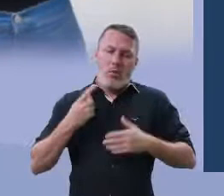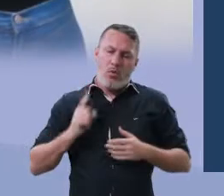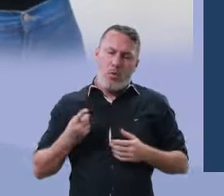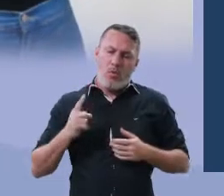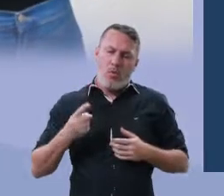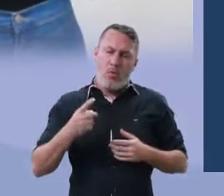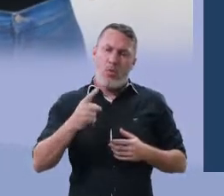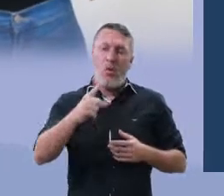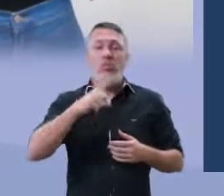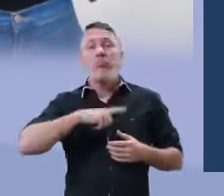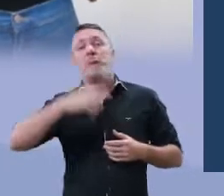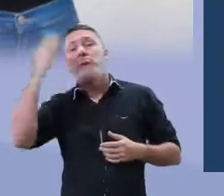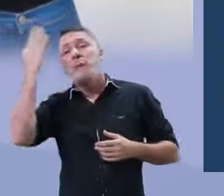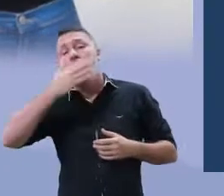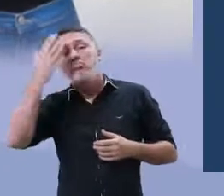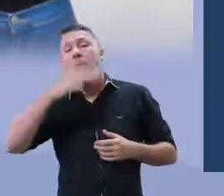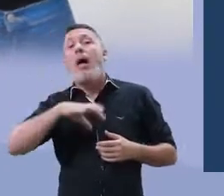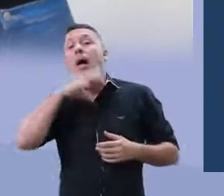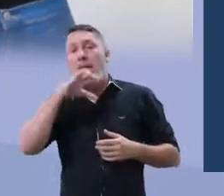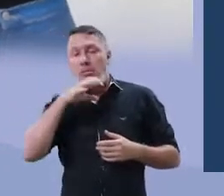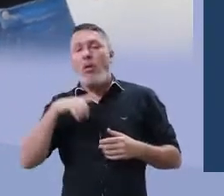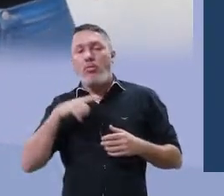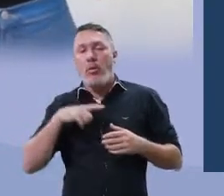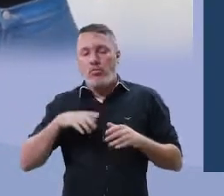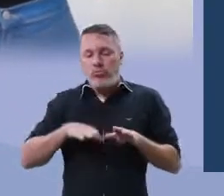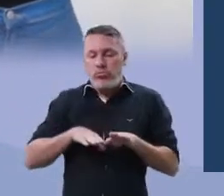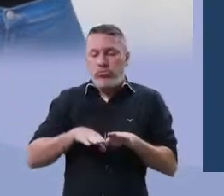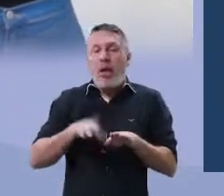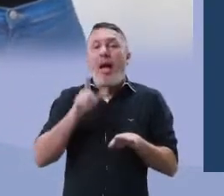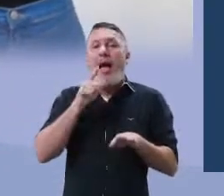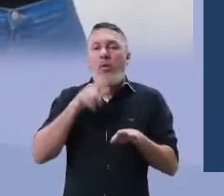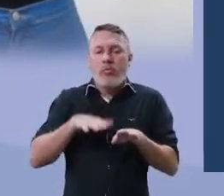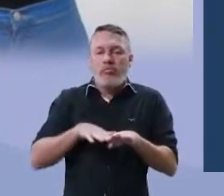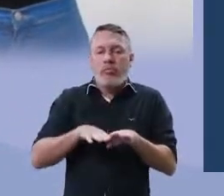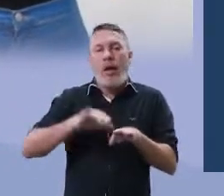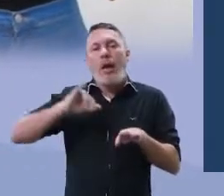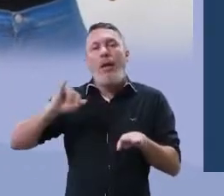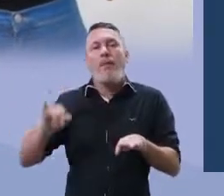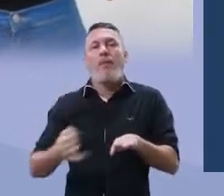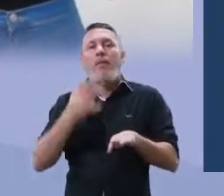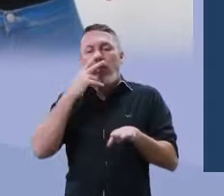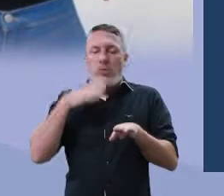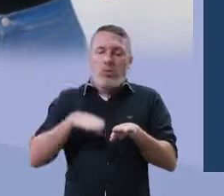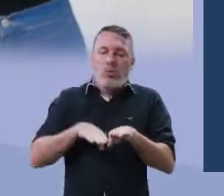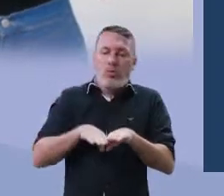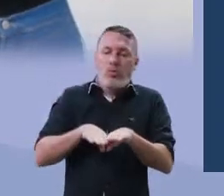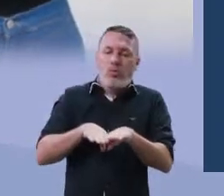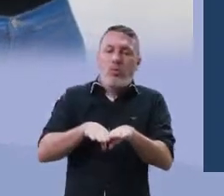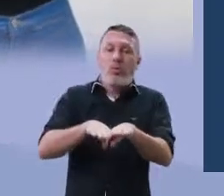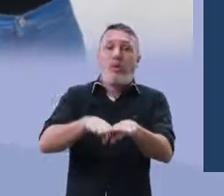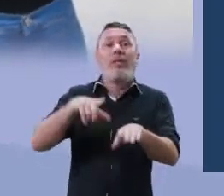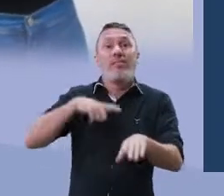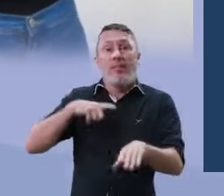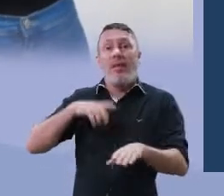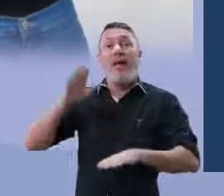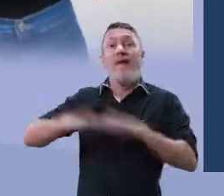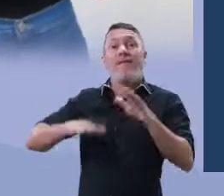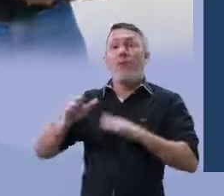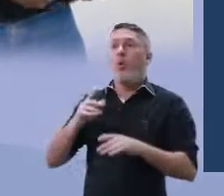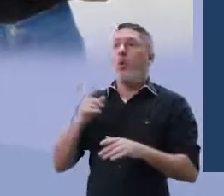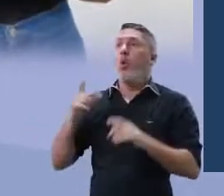navios trafegam de um local para o outro, às vezes animais vão junto dessa água e acabam então